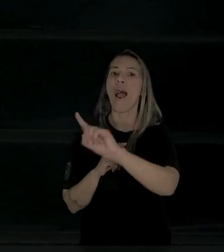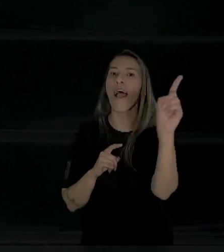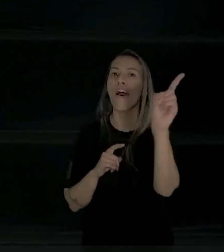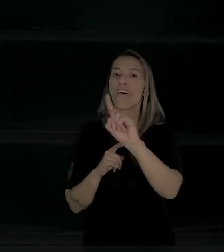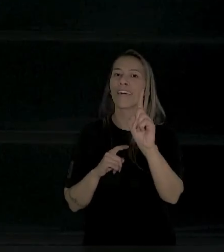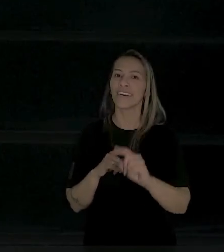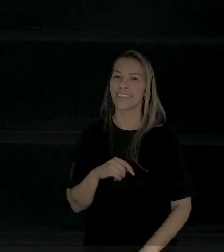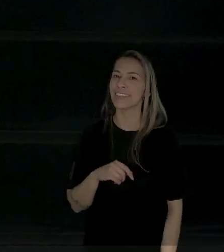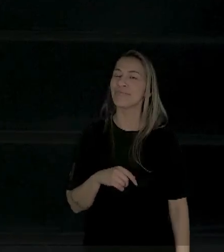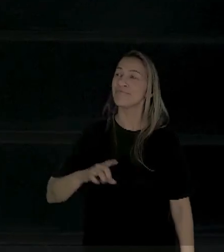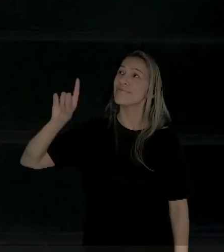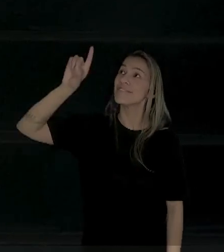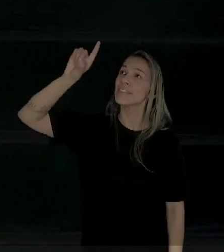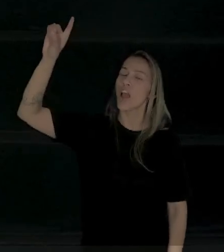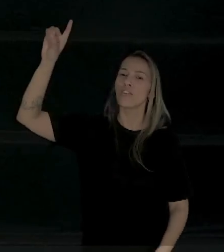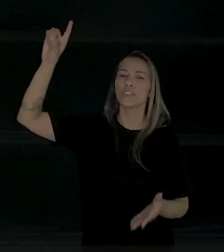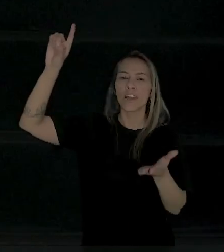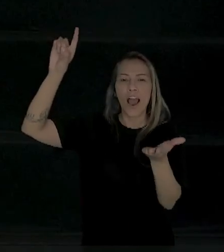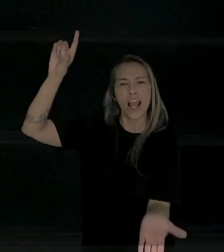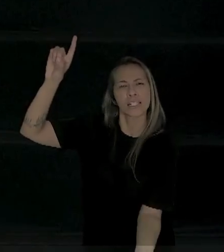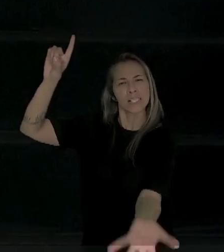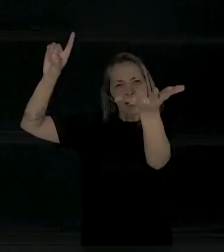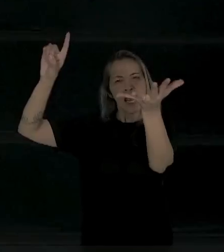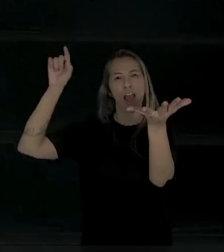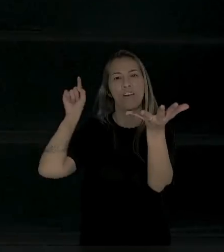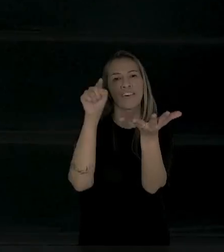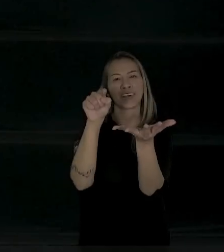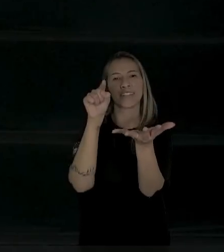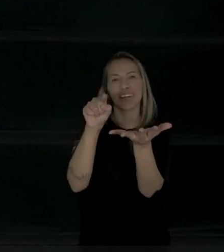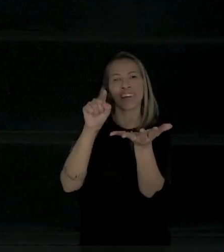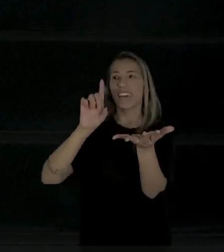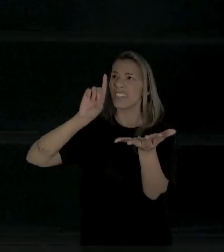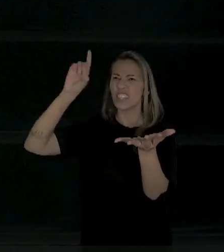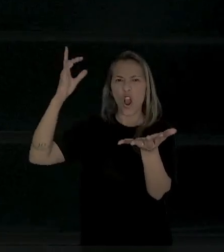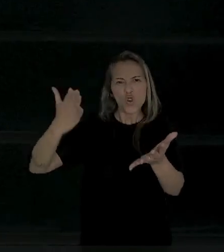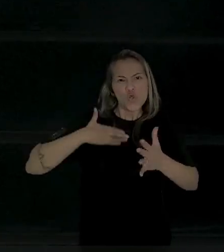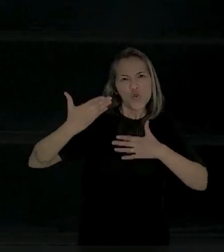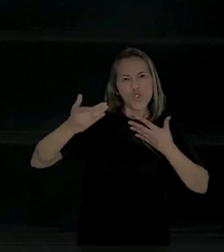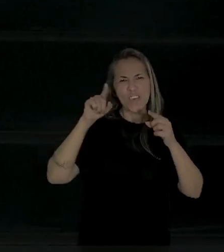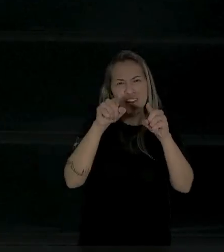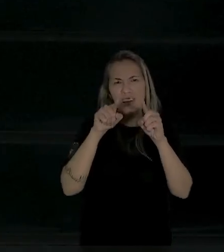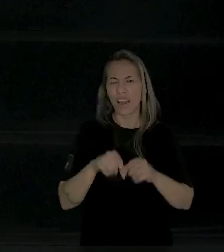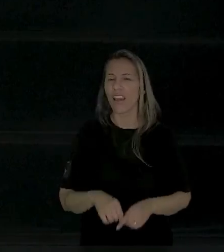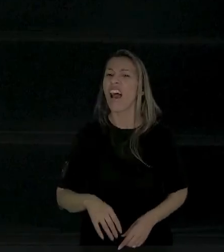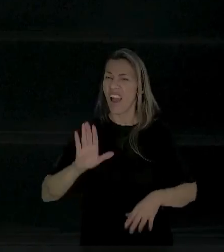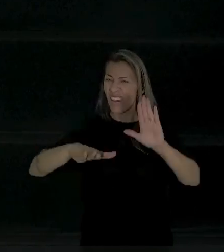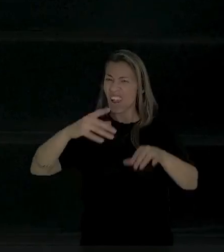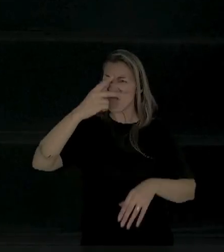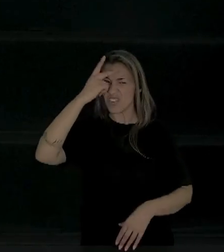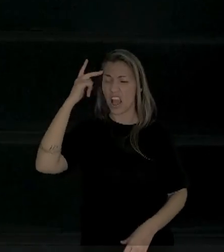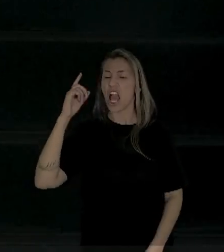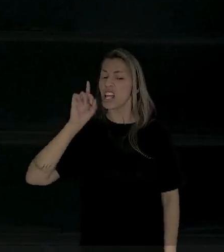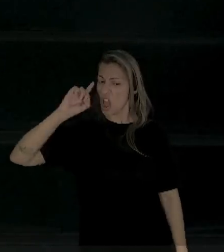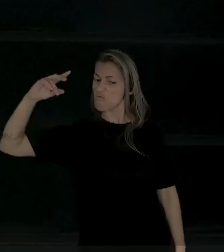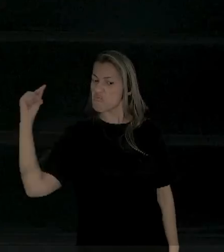pé. Eu não vou assustar você, eu não vou. Alguns pregam que Deus pesa a mão, alguns pregam